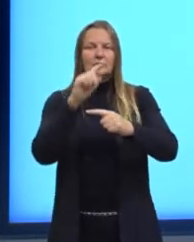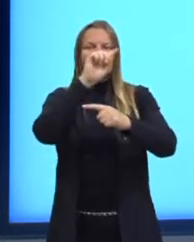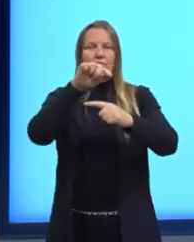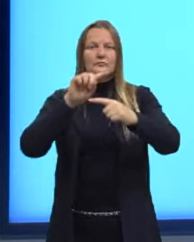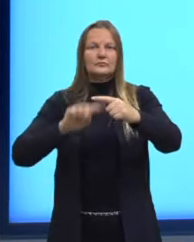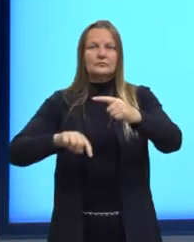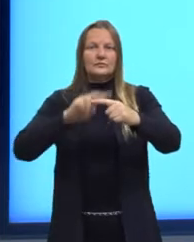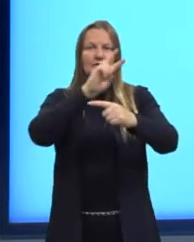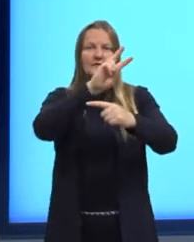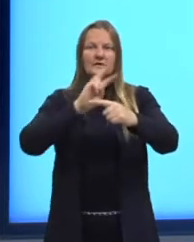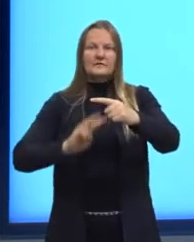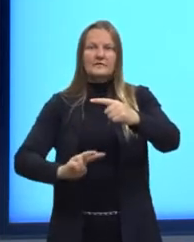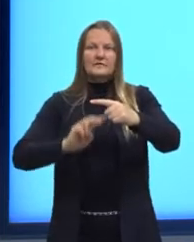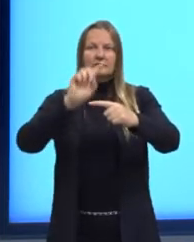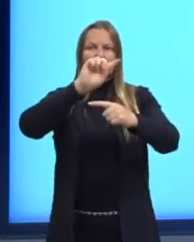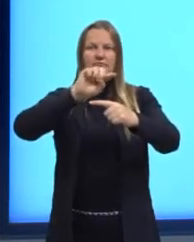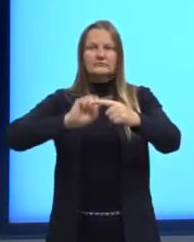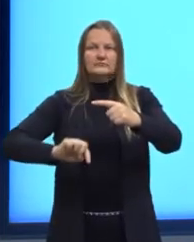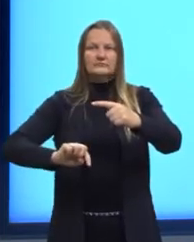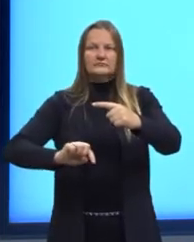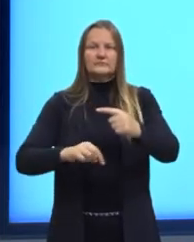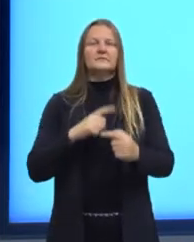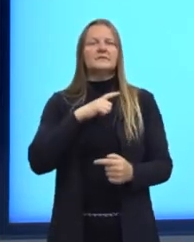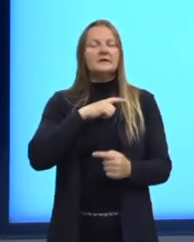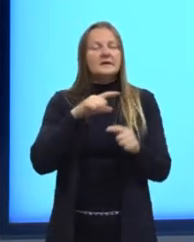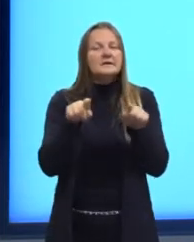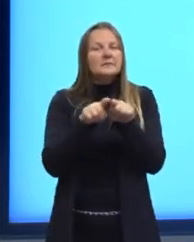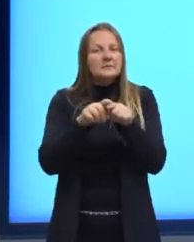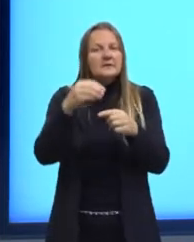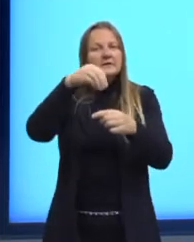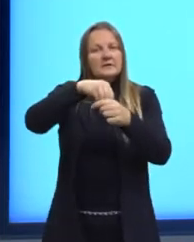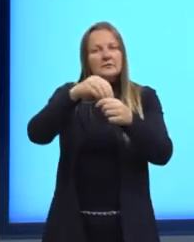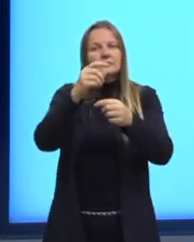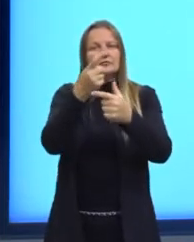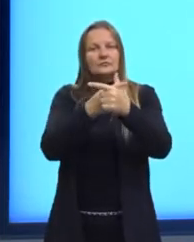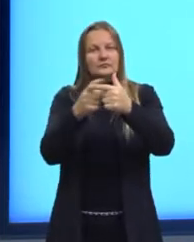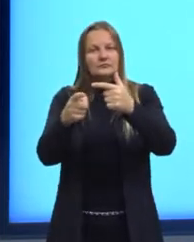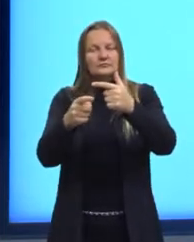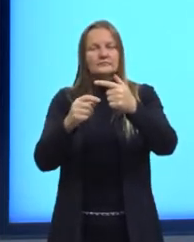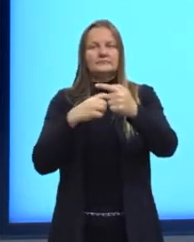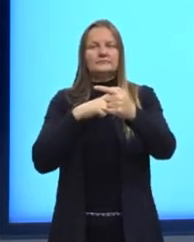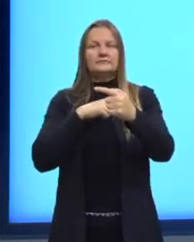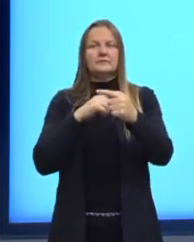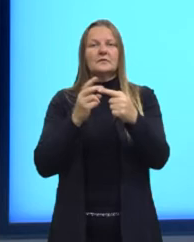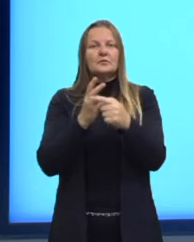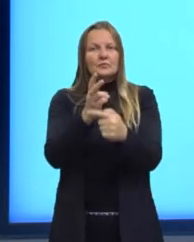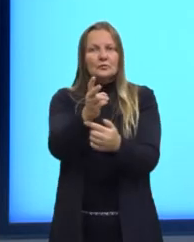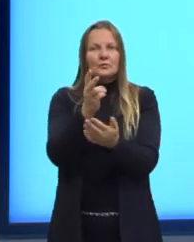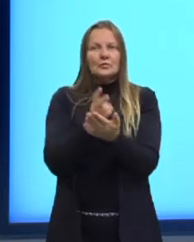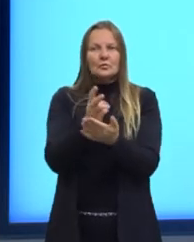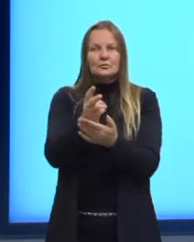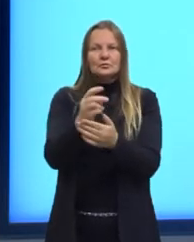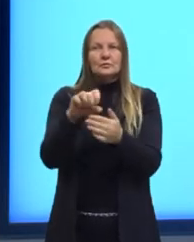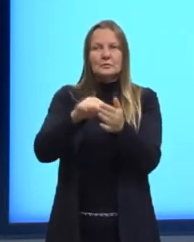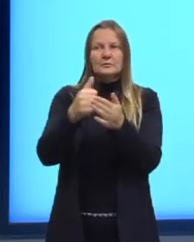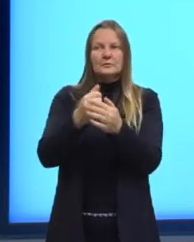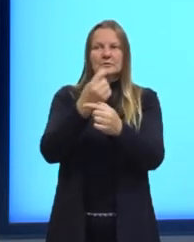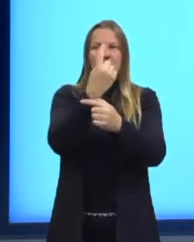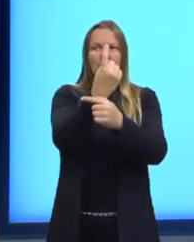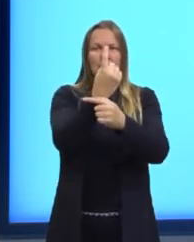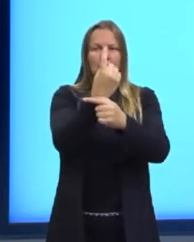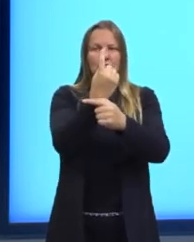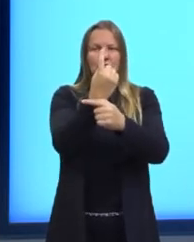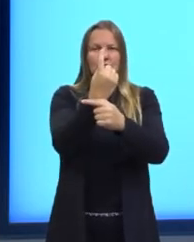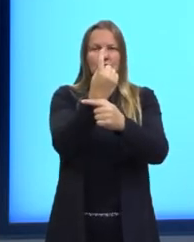o v Ainda temos uma divisão envolvendo fração então nós mantemos a primeira ou a fração